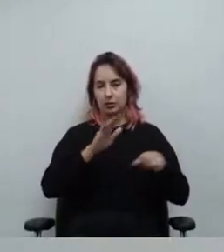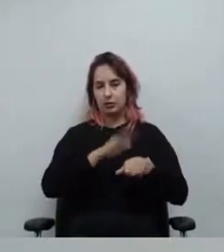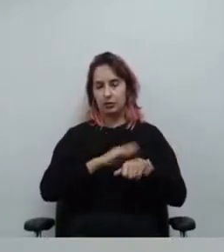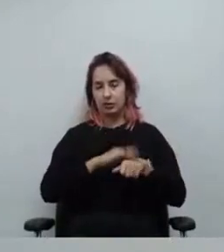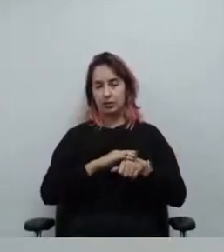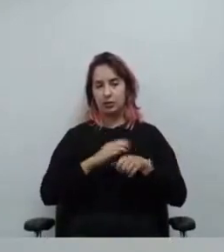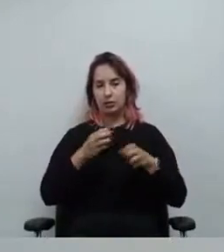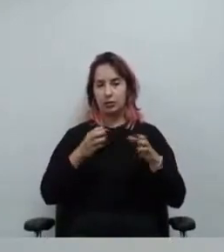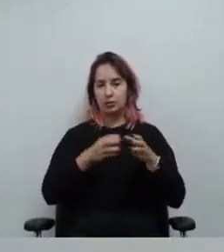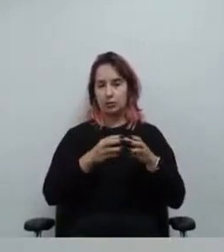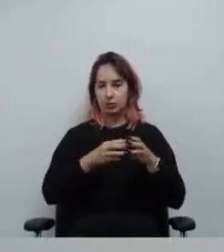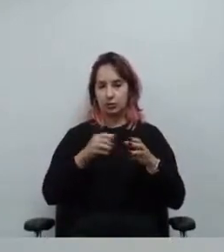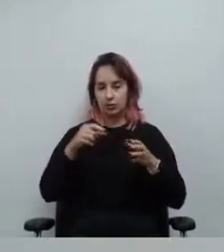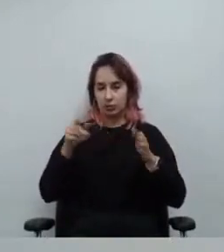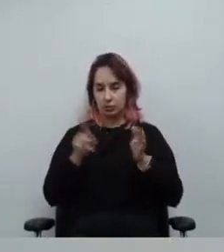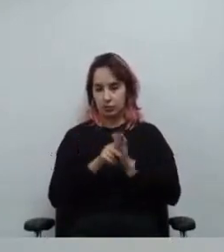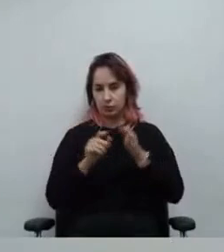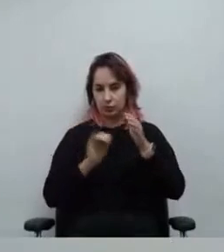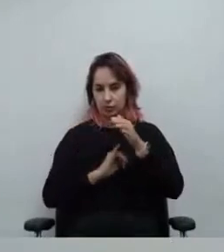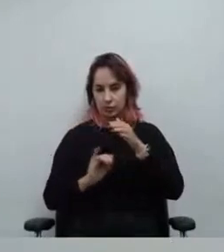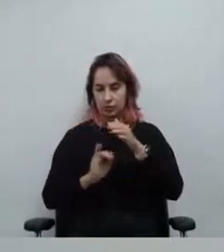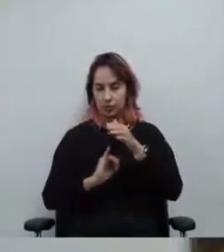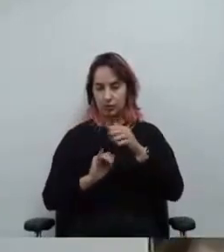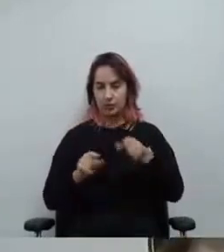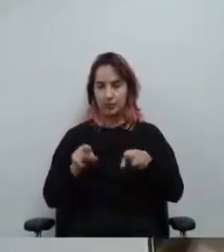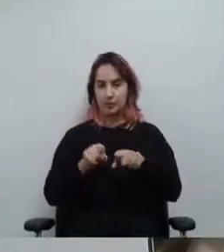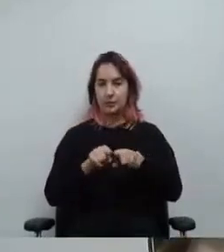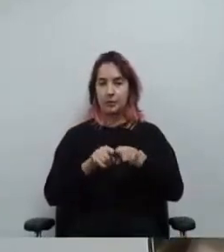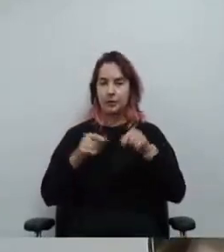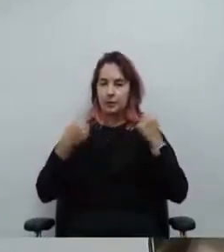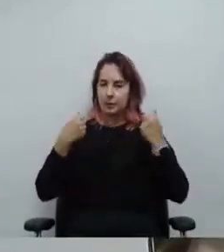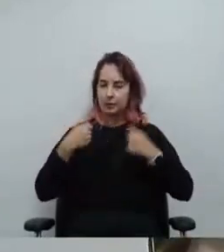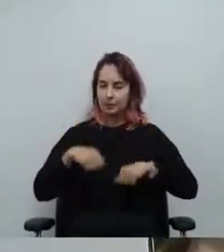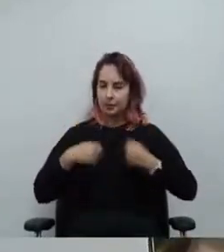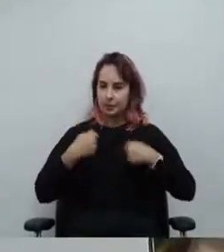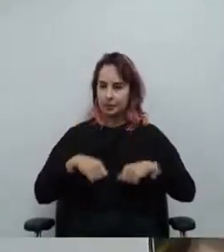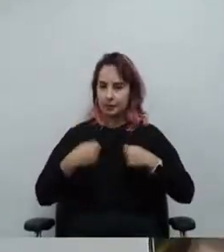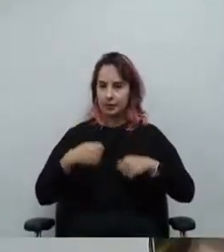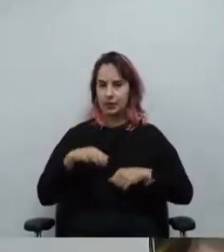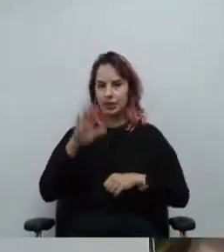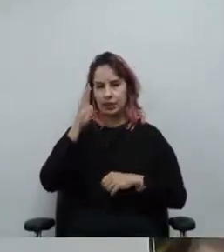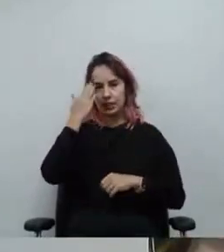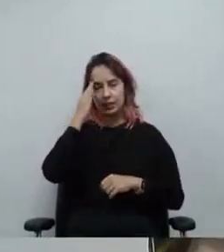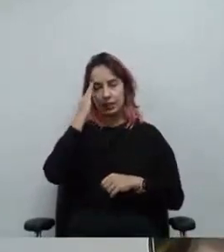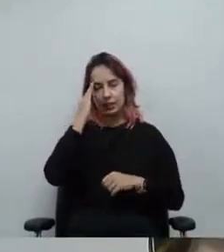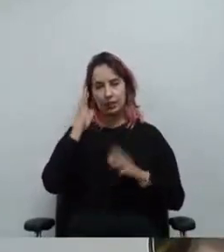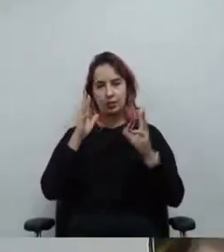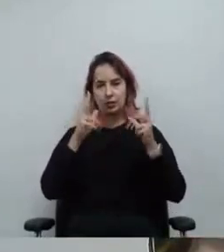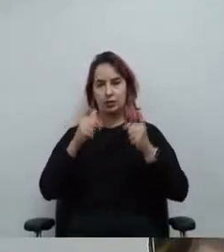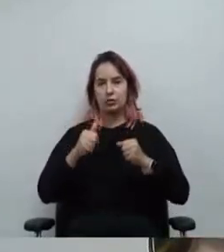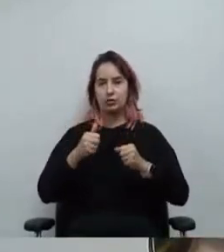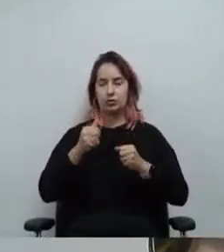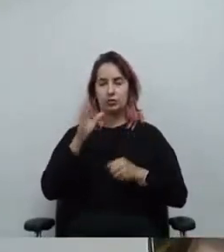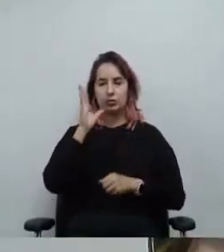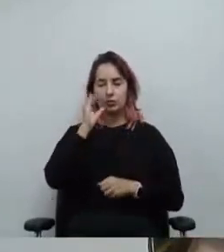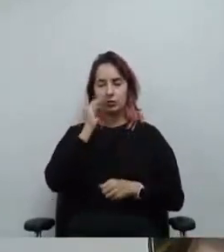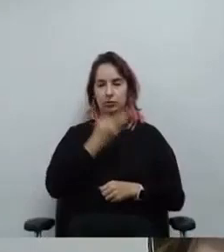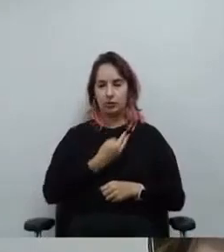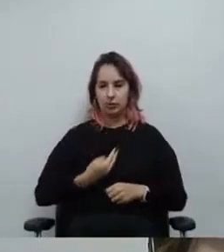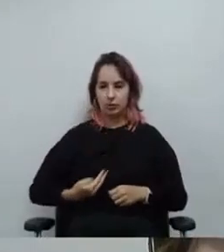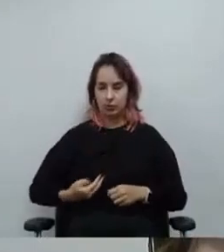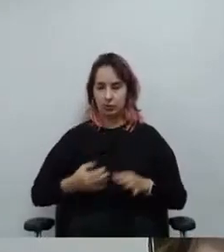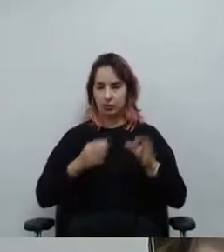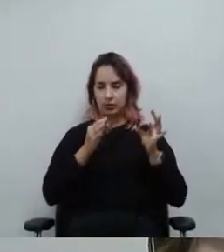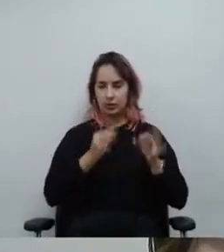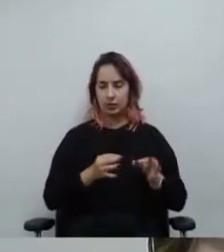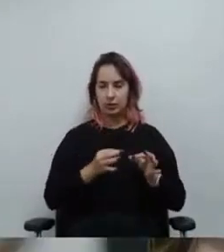pelos membros e membras da instituição. Isso vale também e precisa mesmo valer para os servidores efetivos, servidores